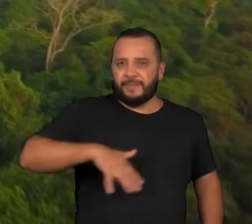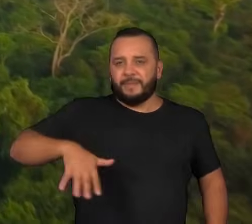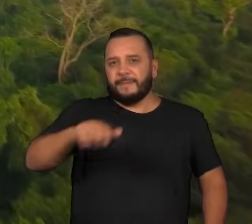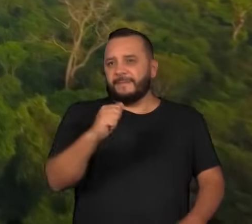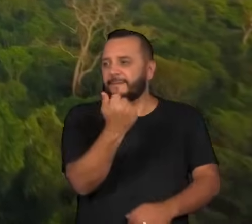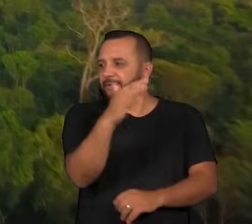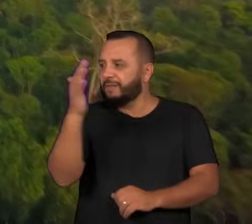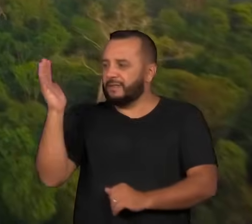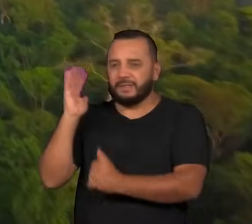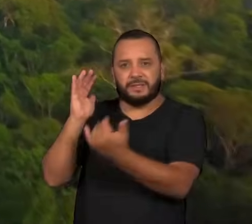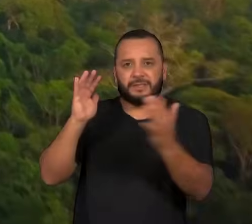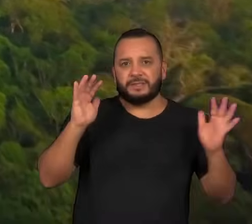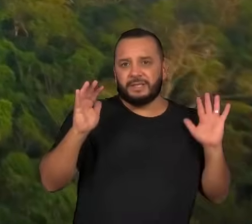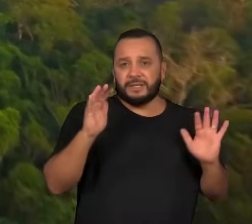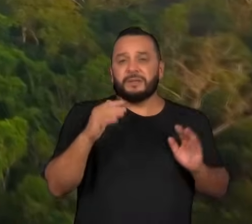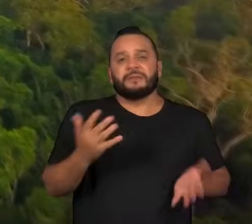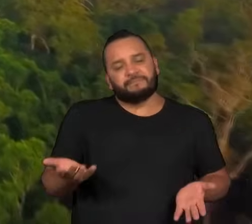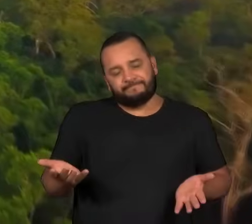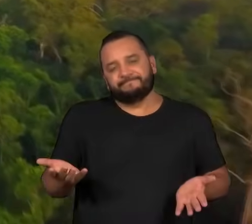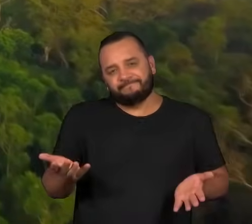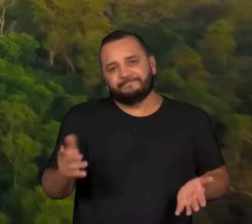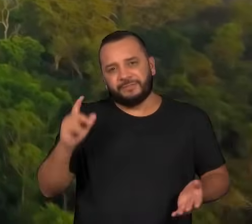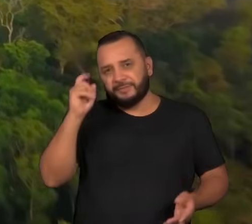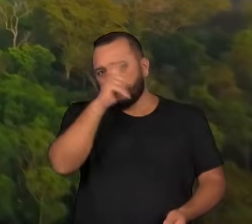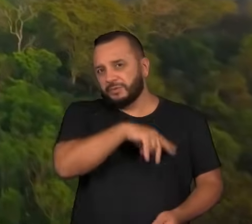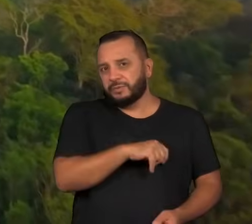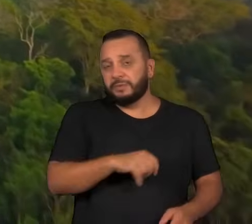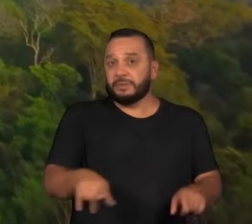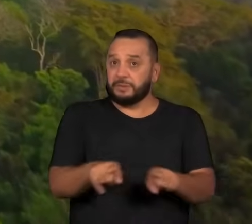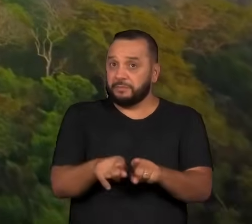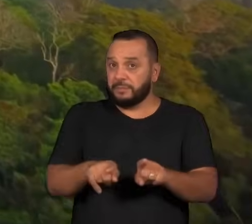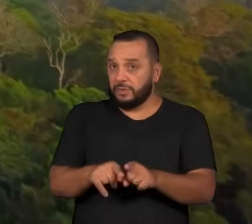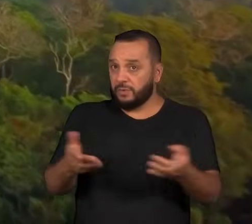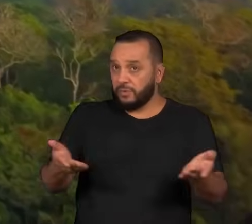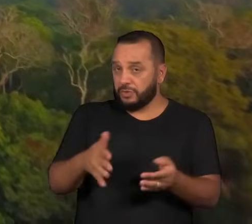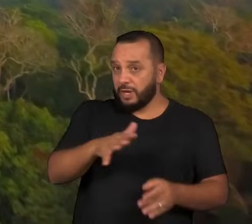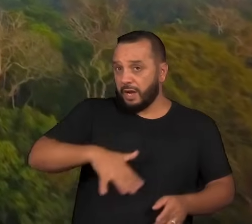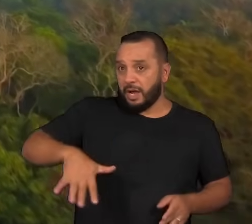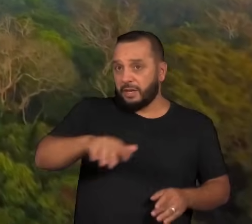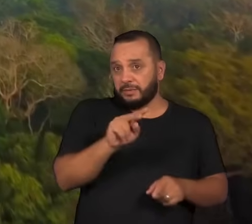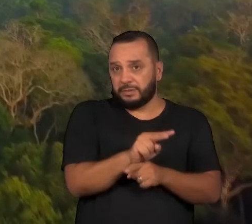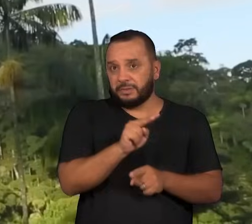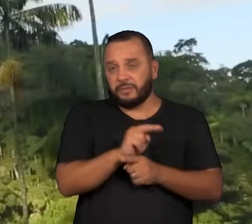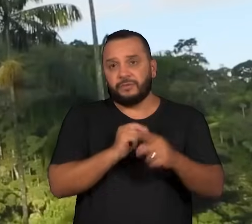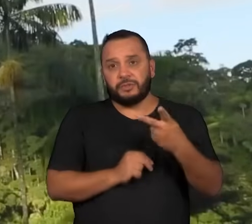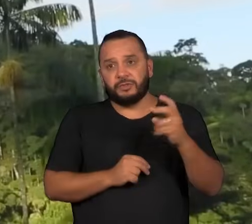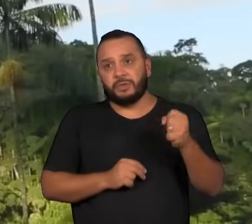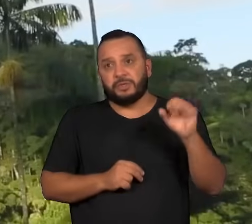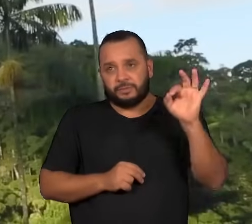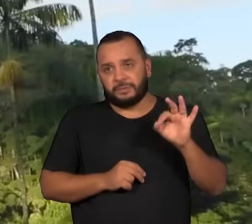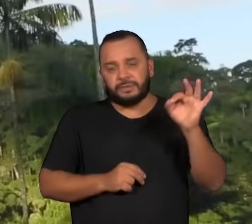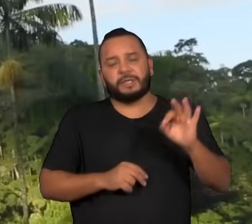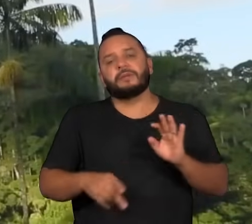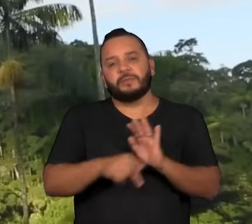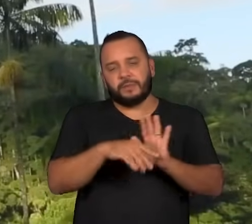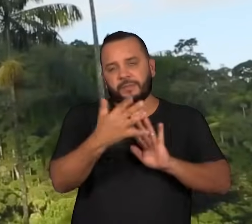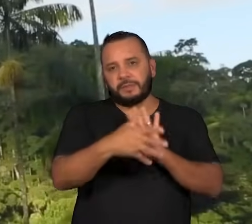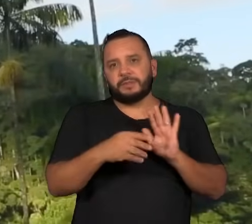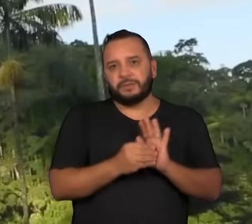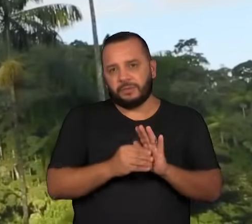Hoje, as unidades de conservação ocupam cerca de 28% da área da Amazônia. Na Mata Atlântica,